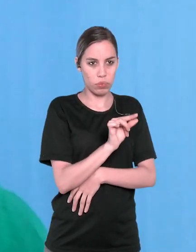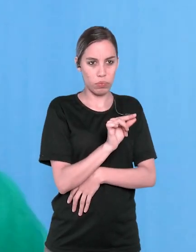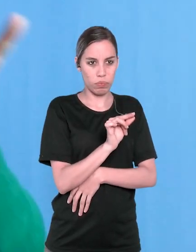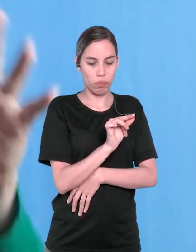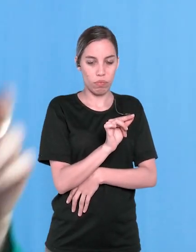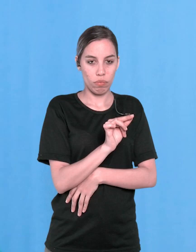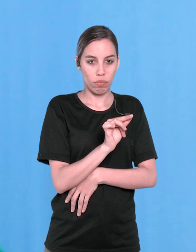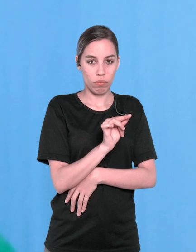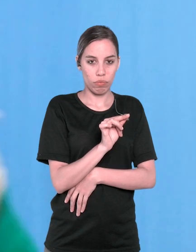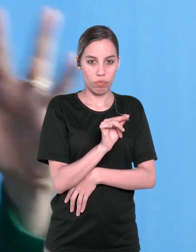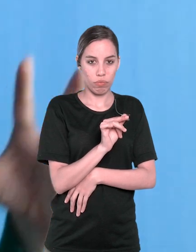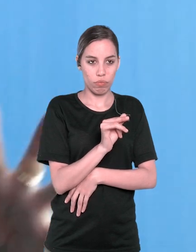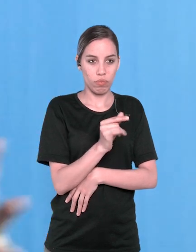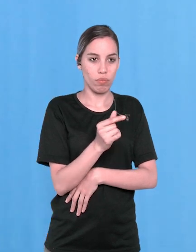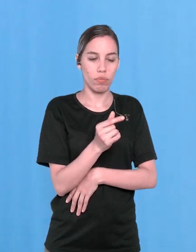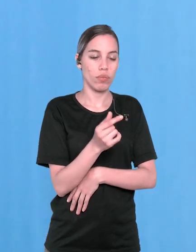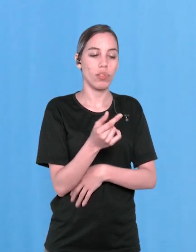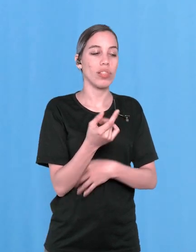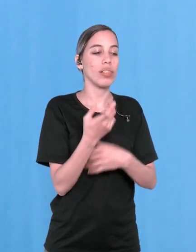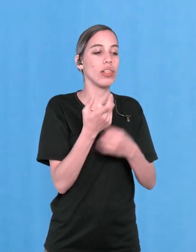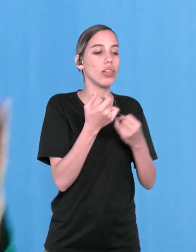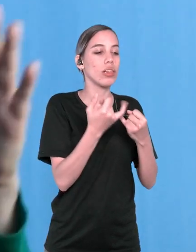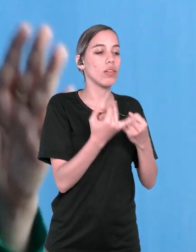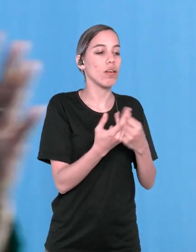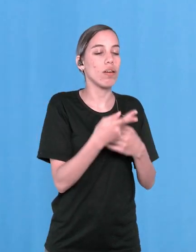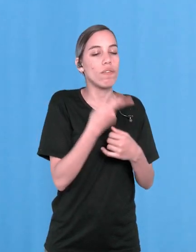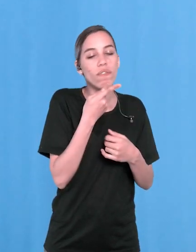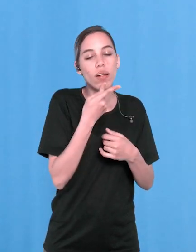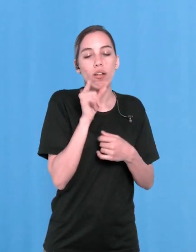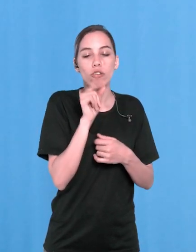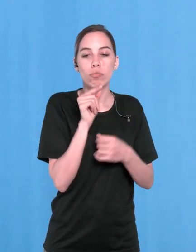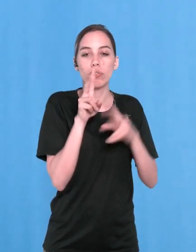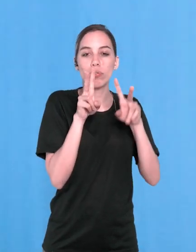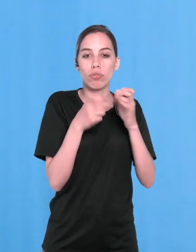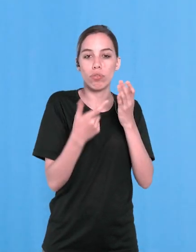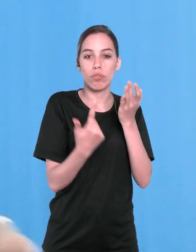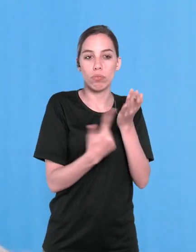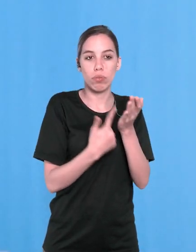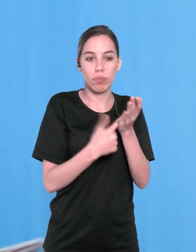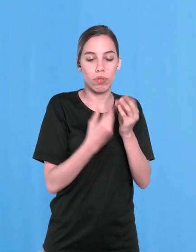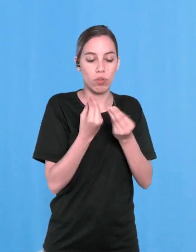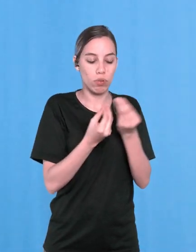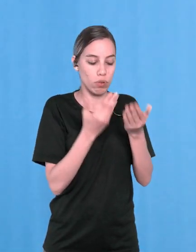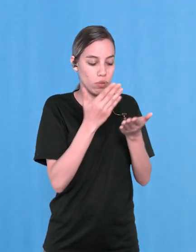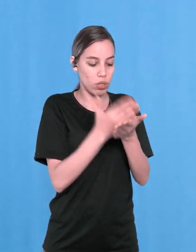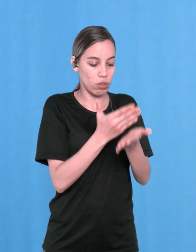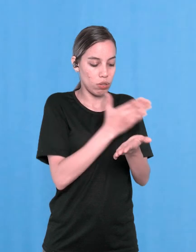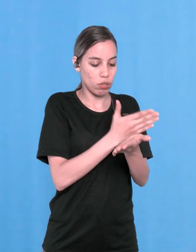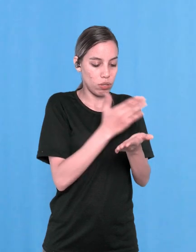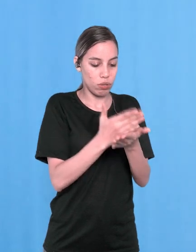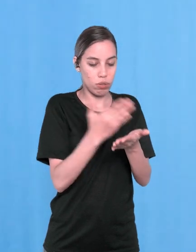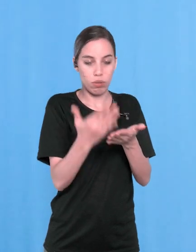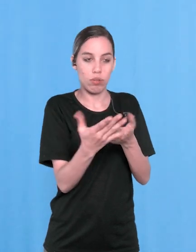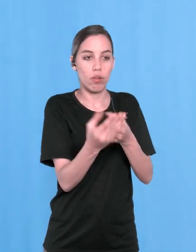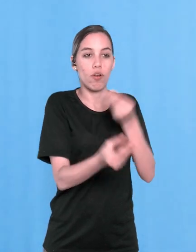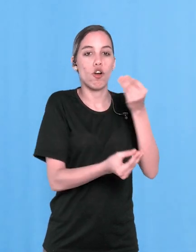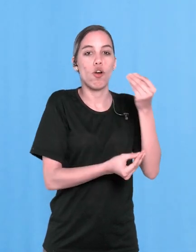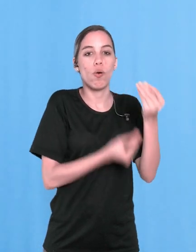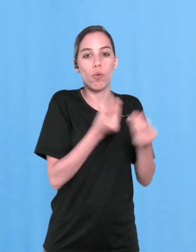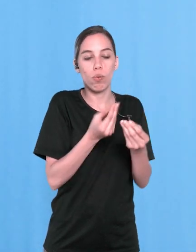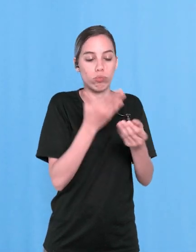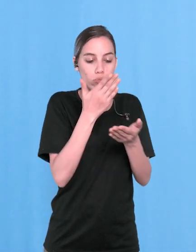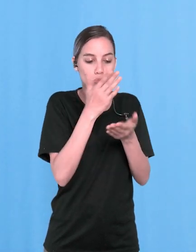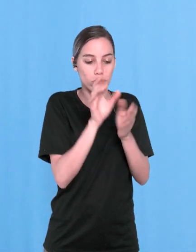né, fazer uma sinopse aqui do livro e falar um pouco dessas duas partes que ele está dividido. Como que foi